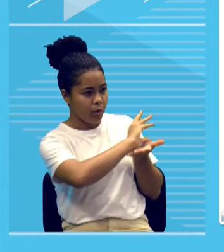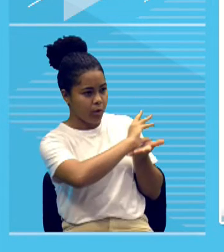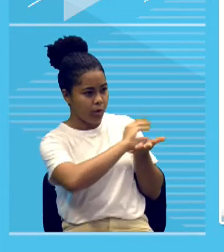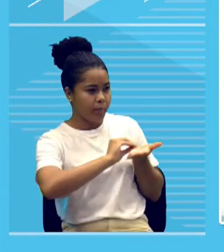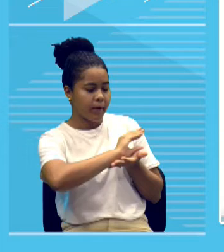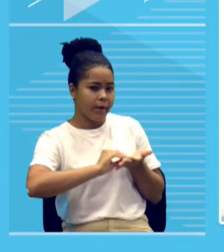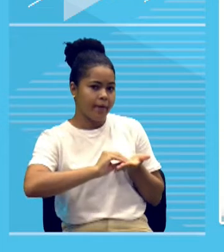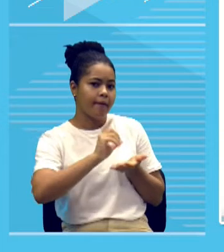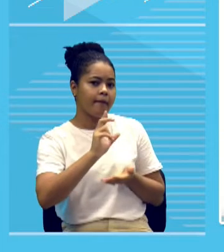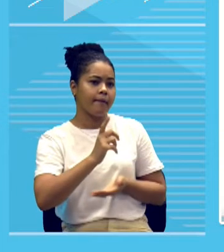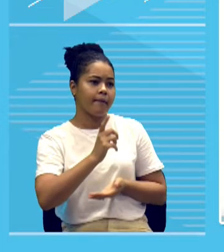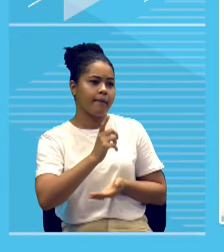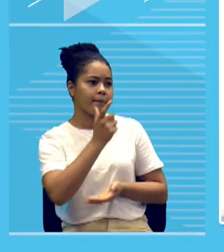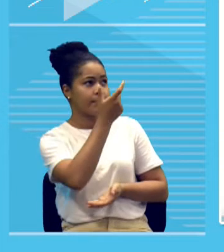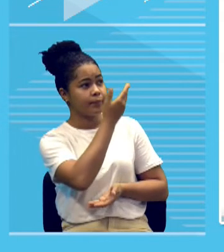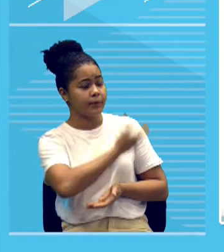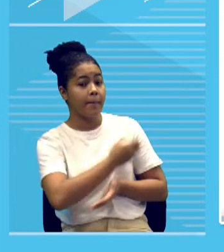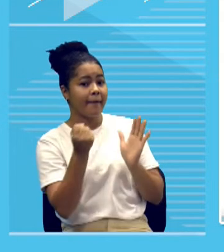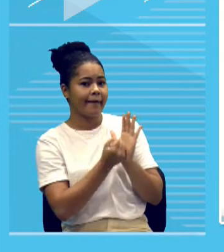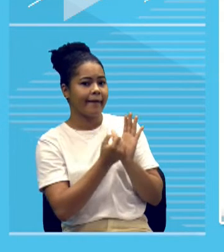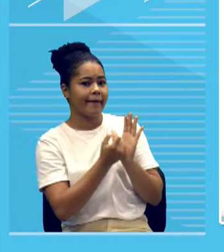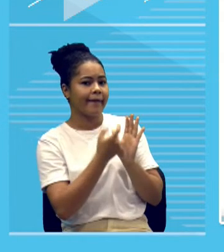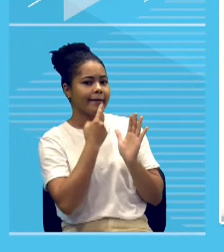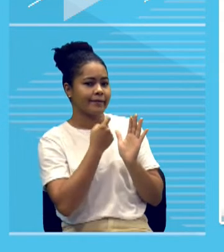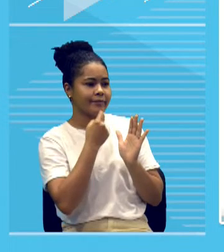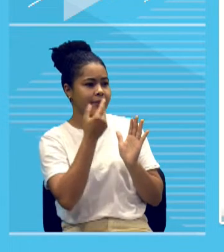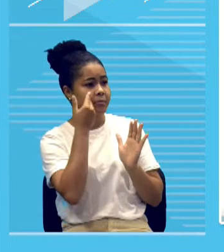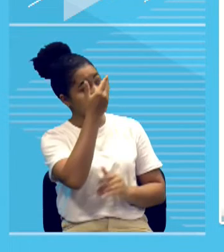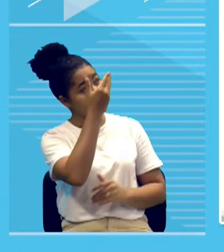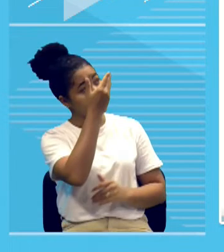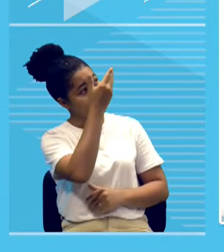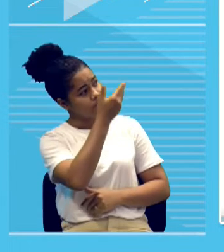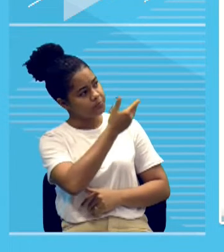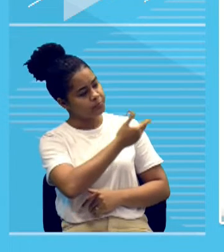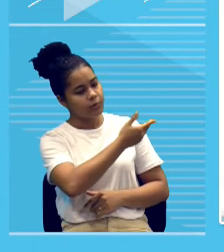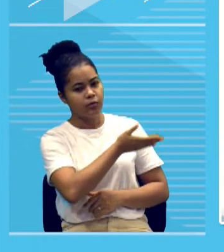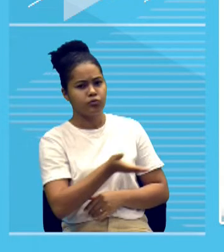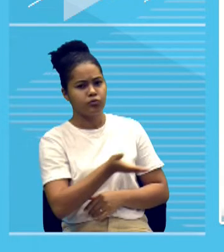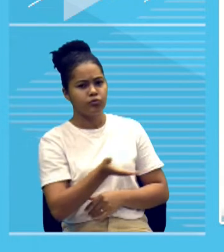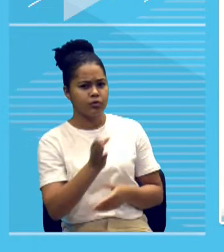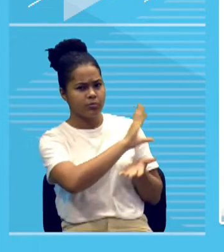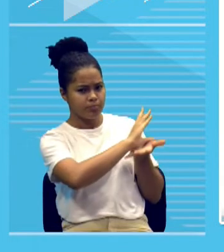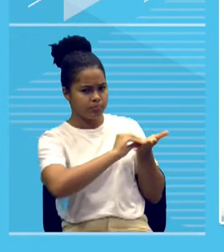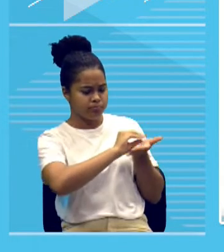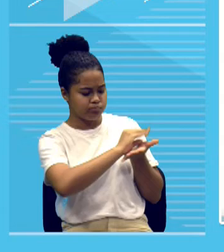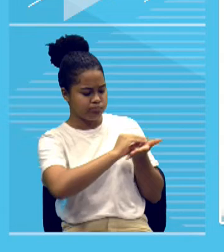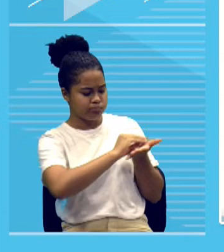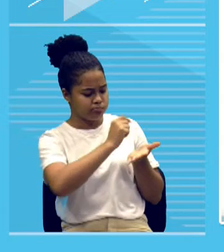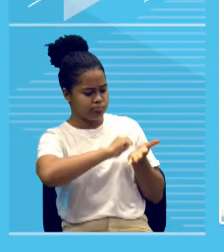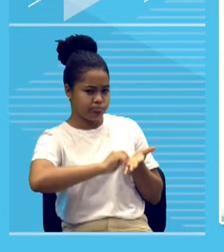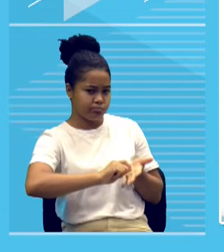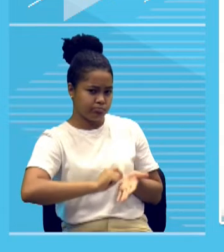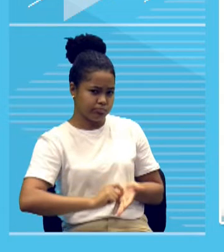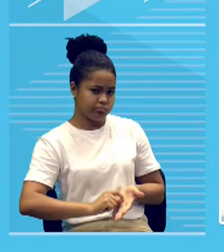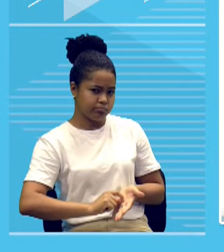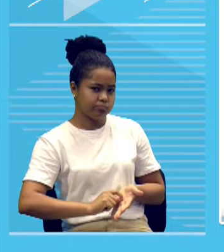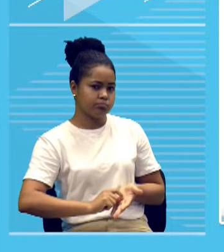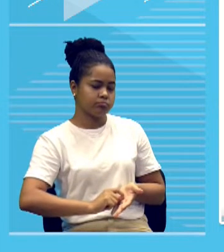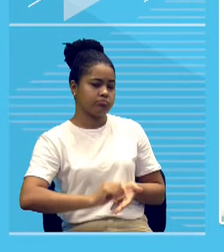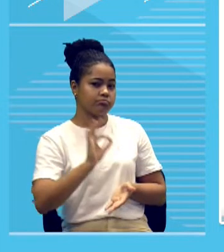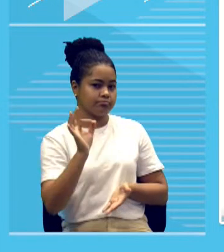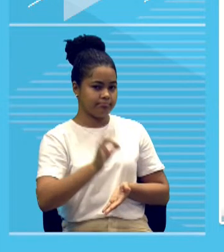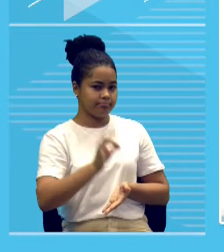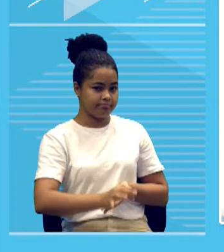criança no seu lindo caderno só que eu destaquei de vermelho mas agora tava no perto não emite gases mais barata escassez